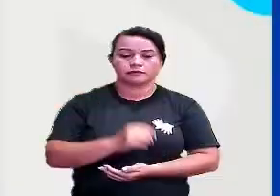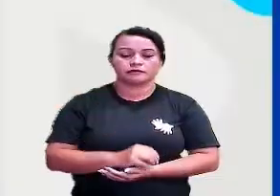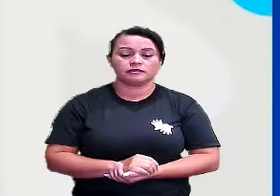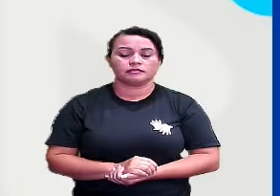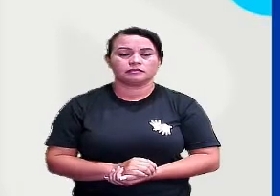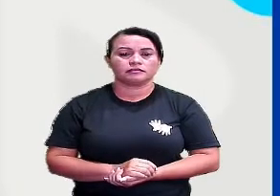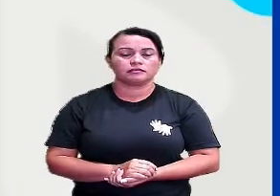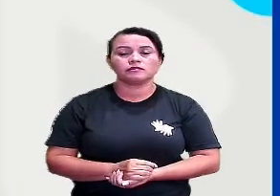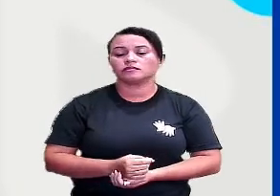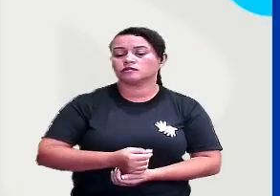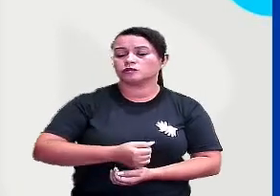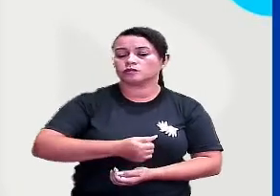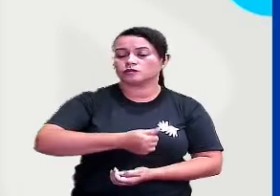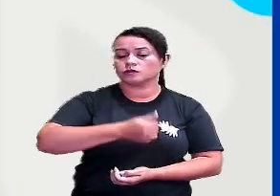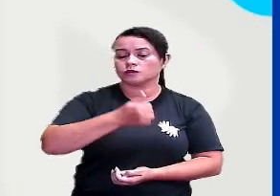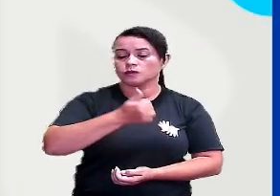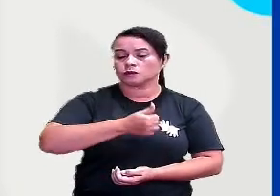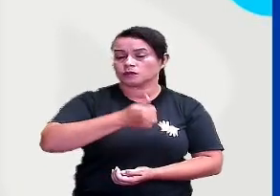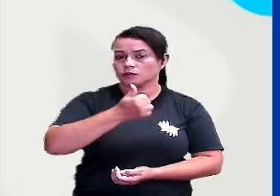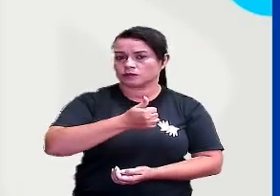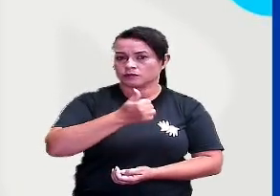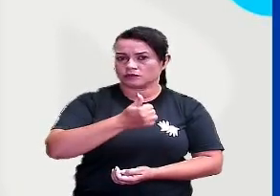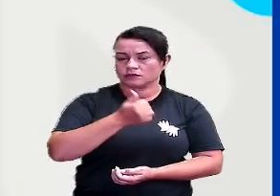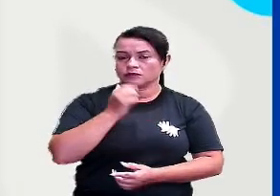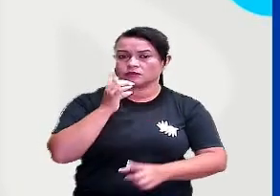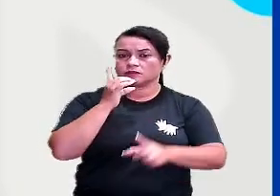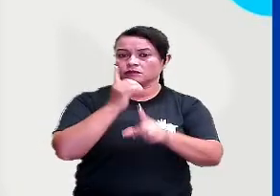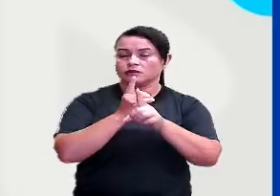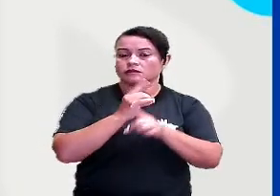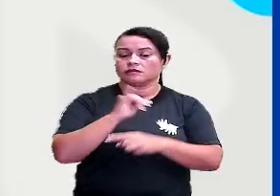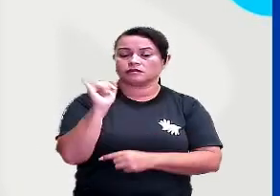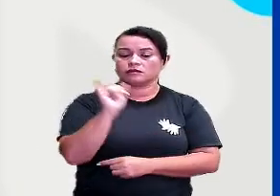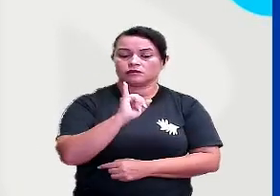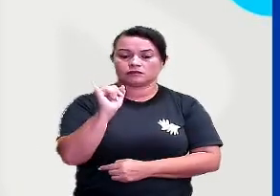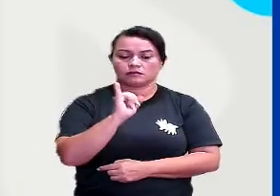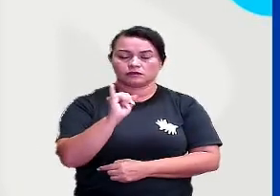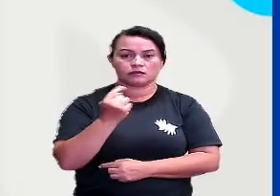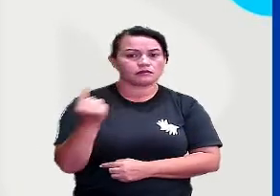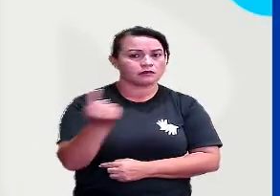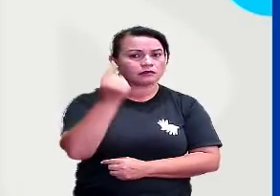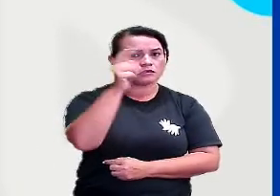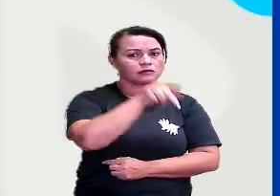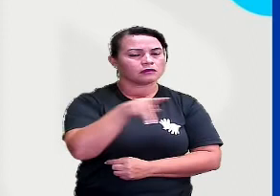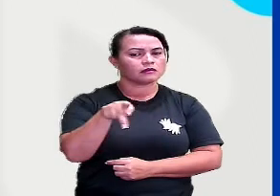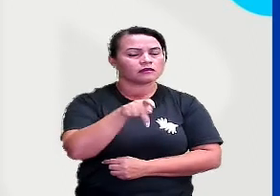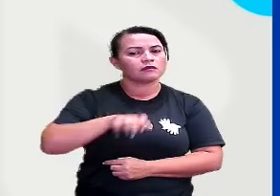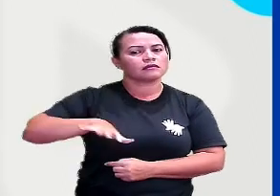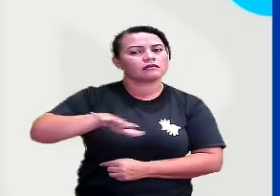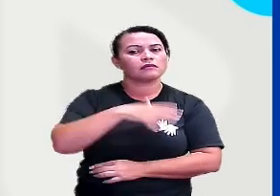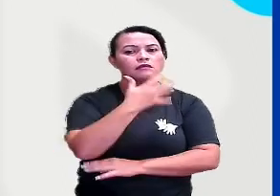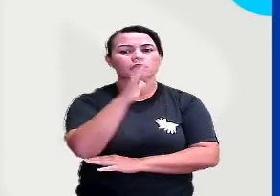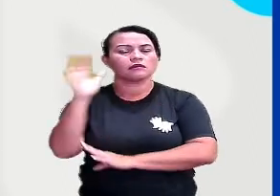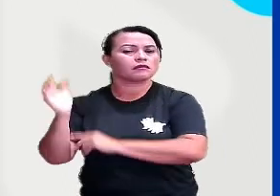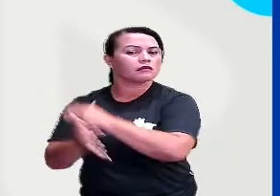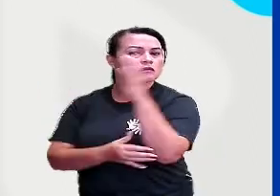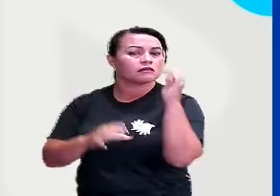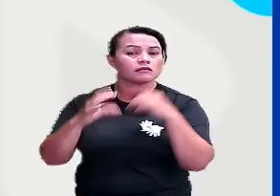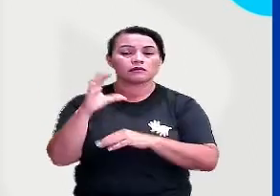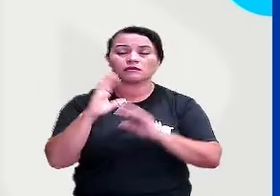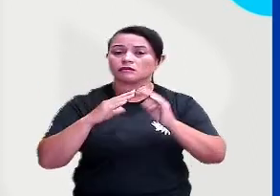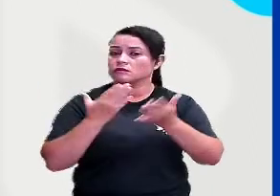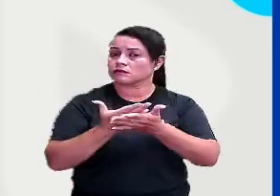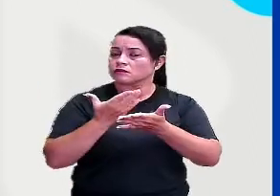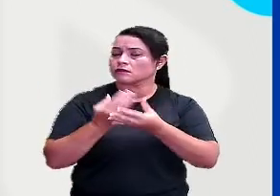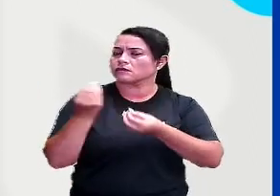No primeiro caso, a gente encontraria a quantidade ímpar de elementos. A altura dos professores da área de ciências da natureza de uma escola